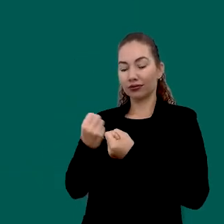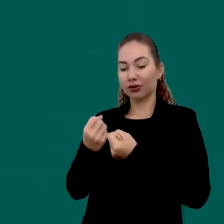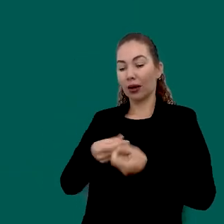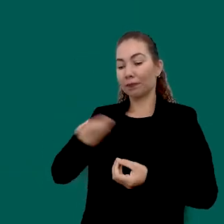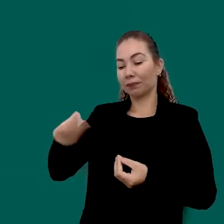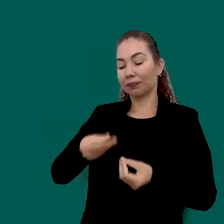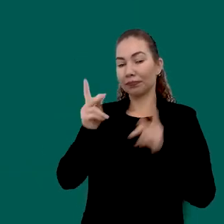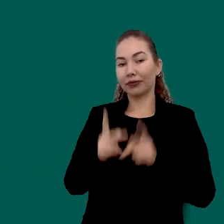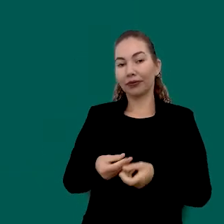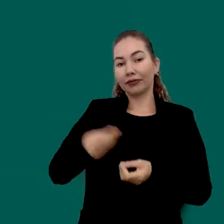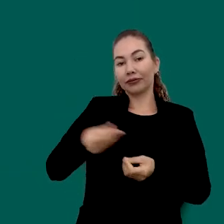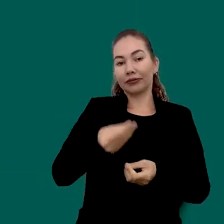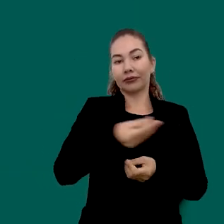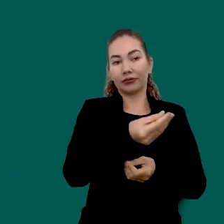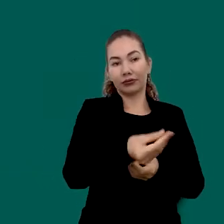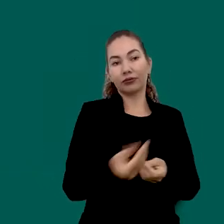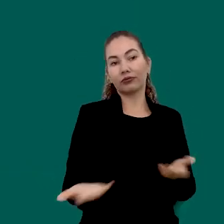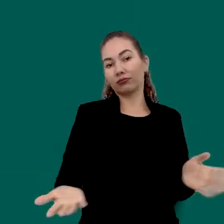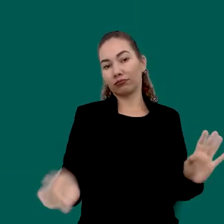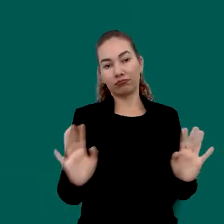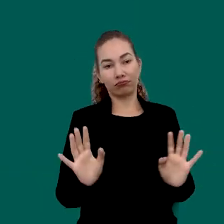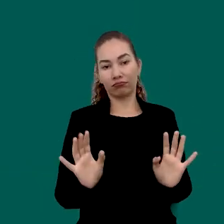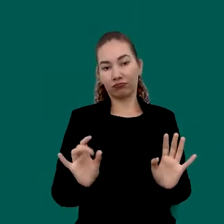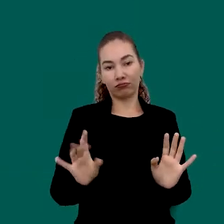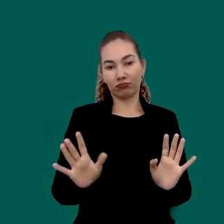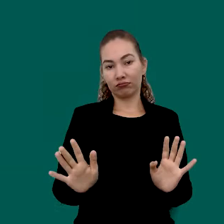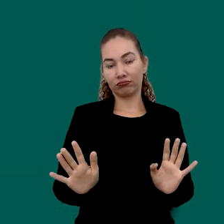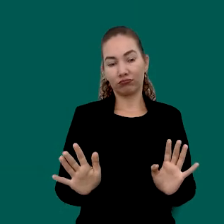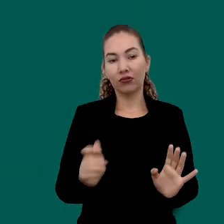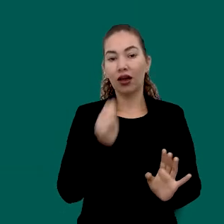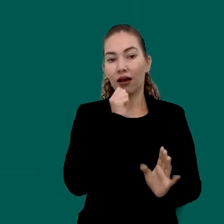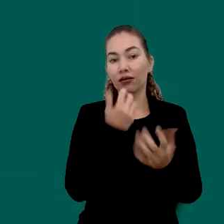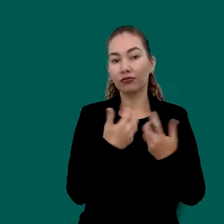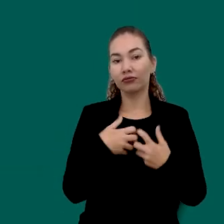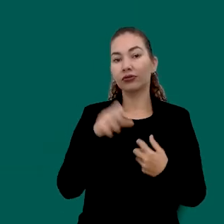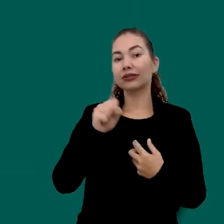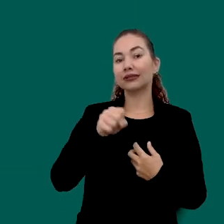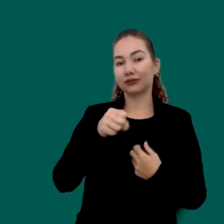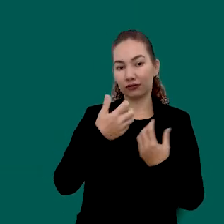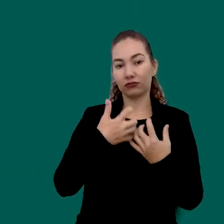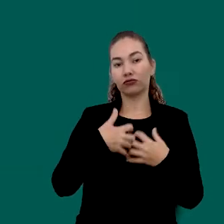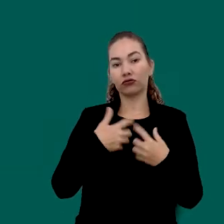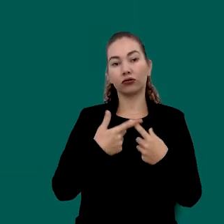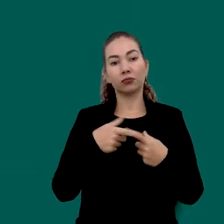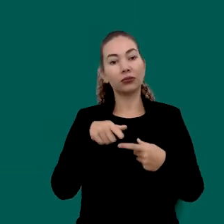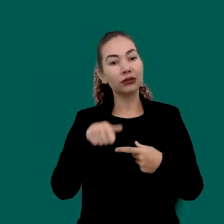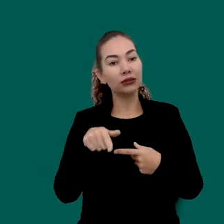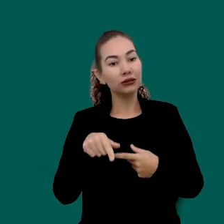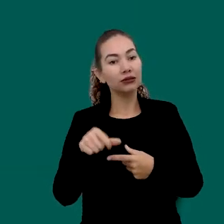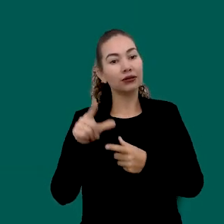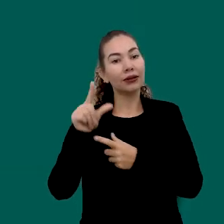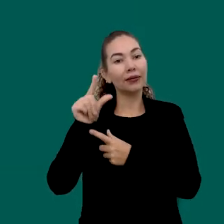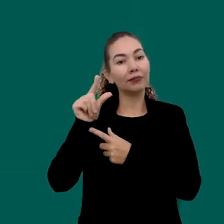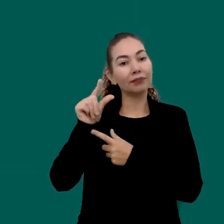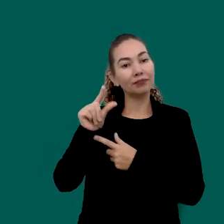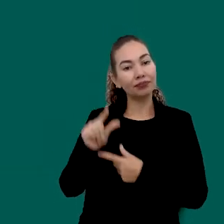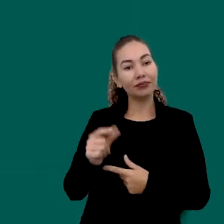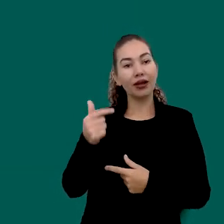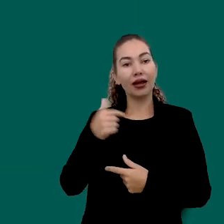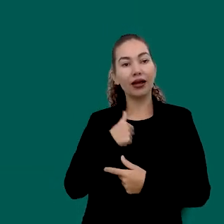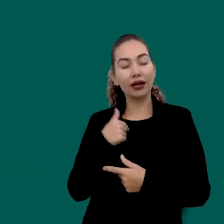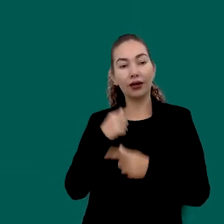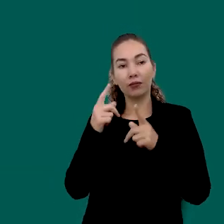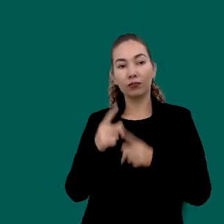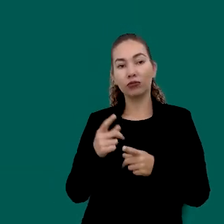Que é imprimir o papel, botar alguém para entregar no sinal ou mapear a região e entregar. Ainda funciona, mas isso é